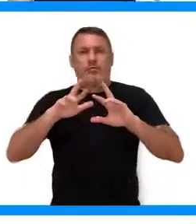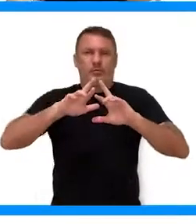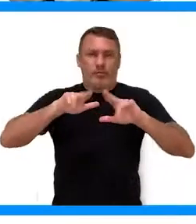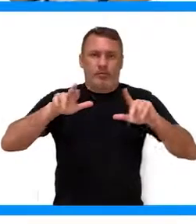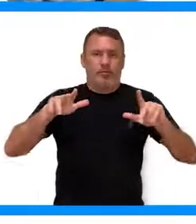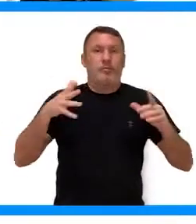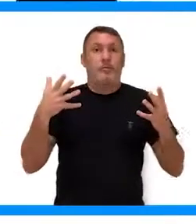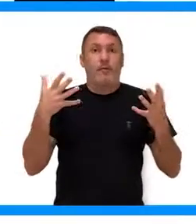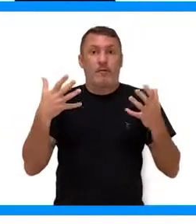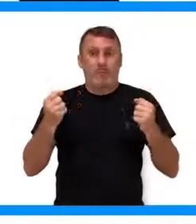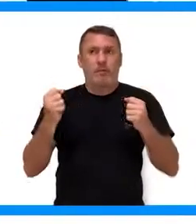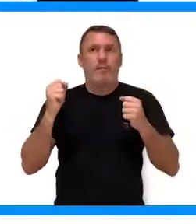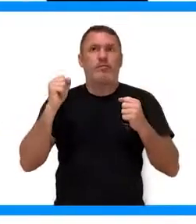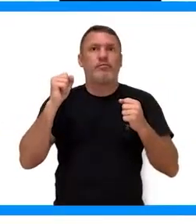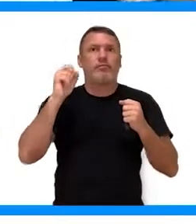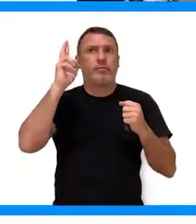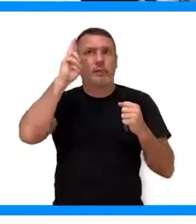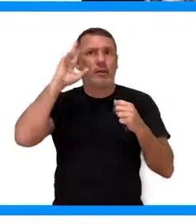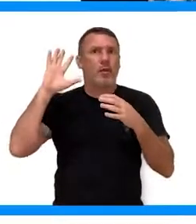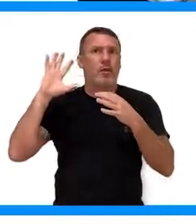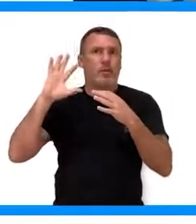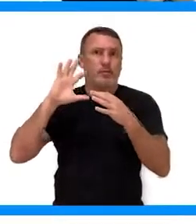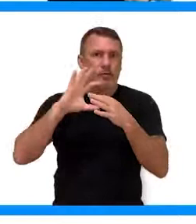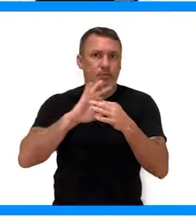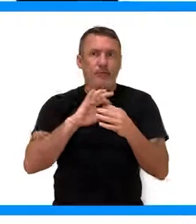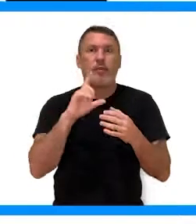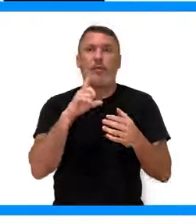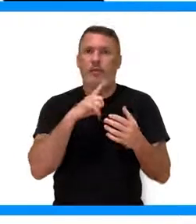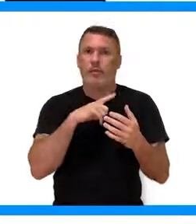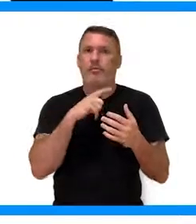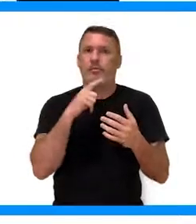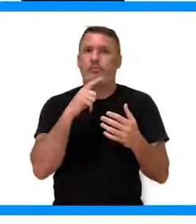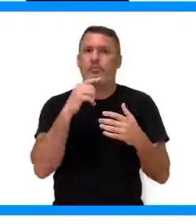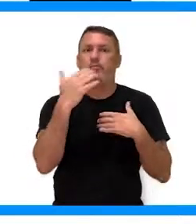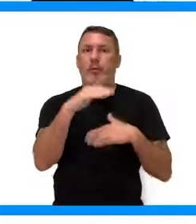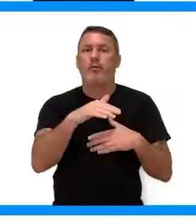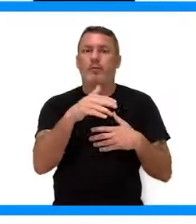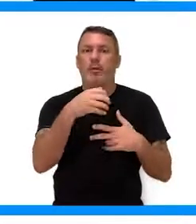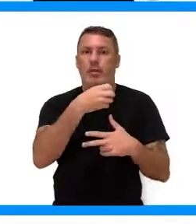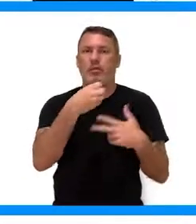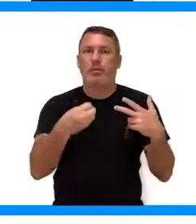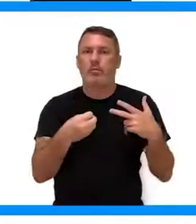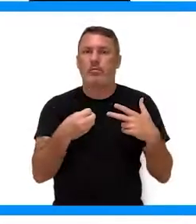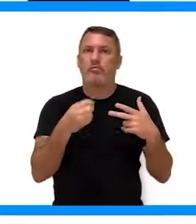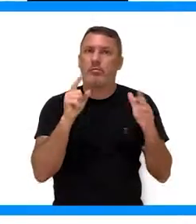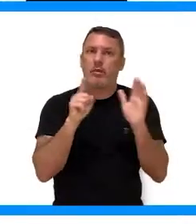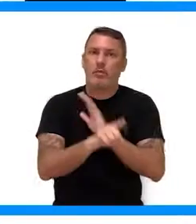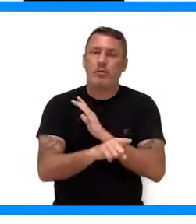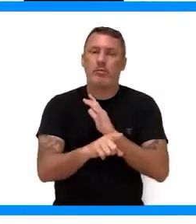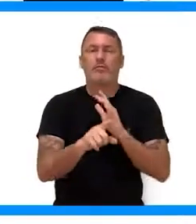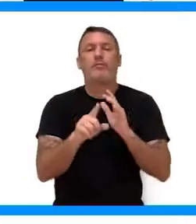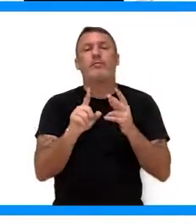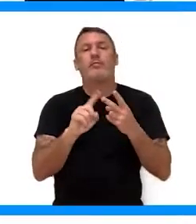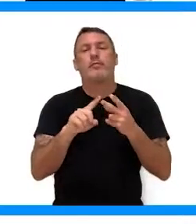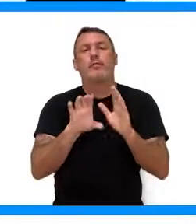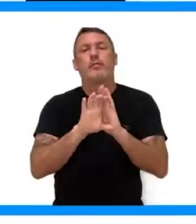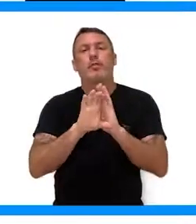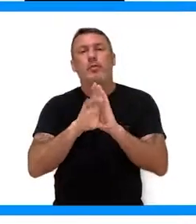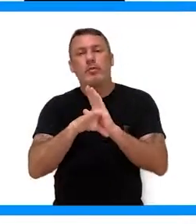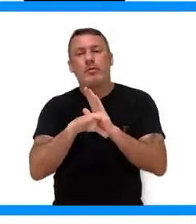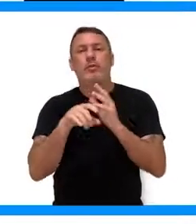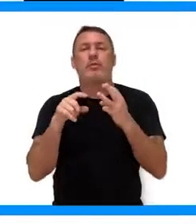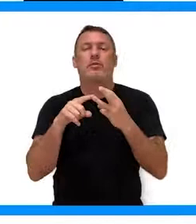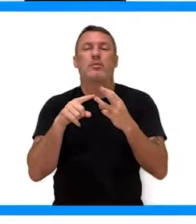vamos aqui retomar muitos contextos que são exigidos, cobrados na prova e conceitos,